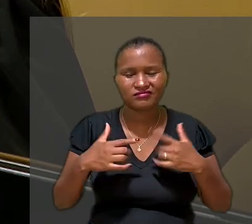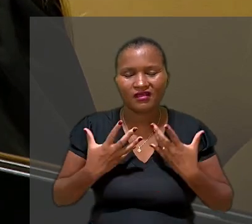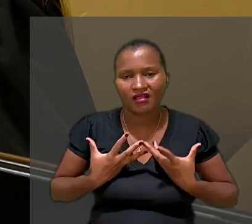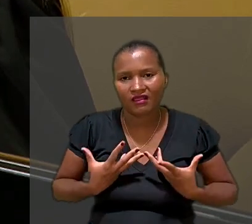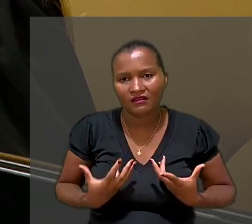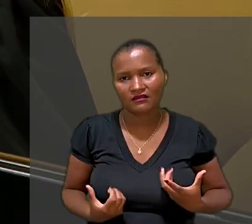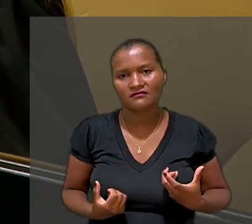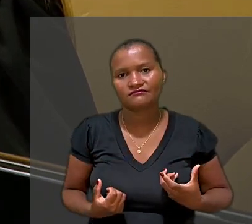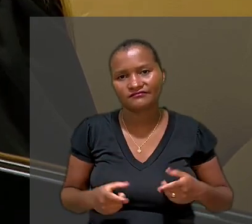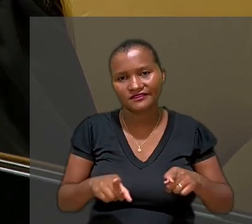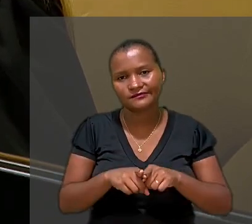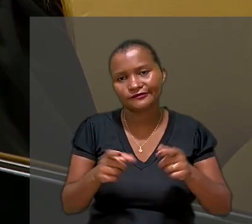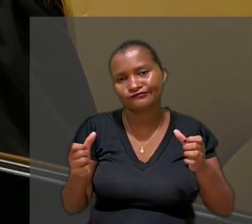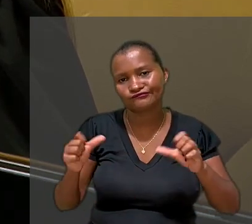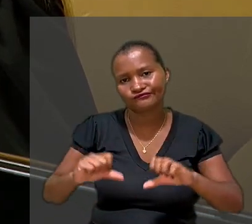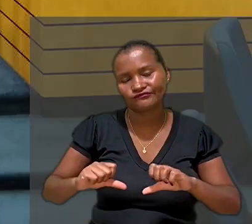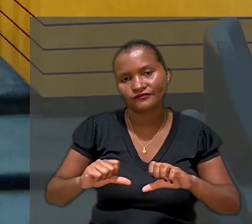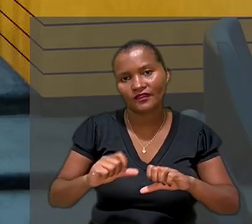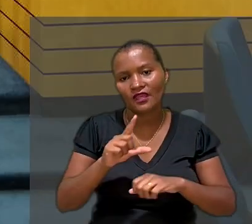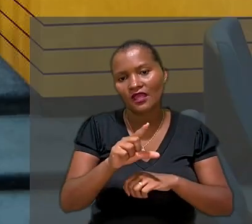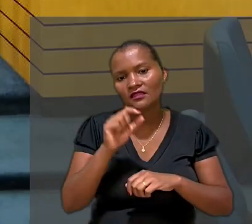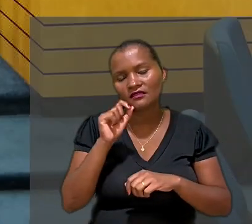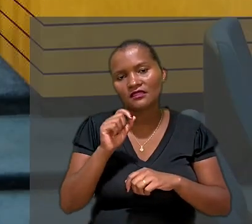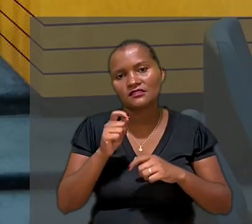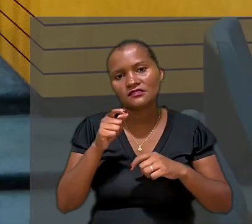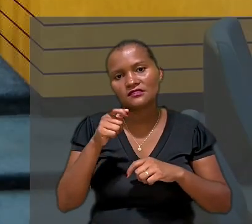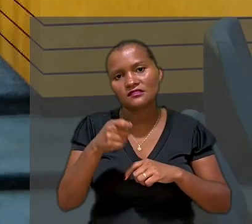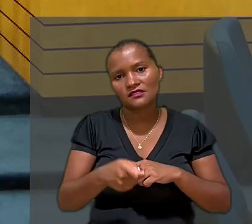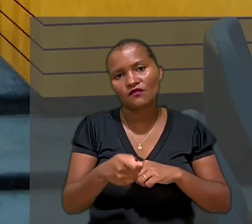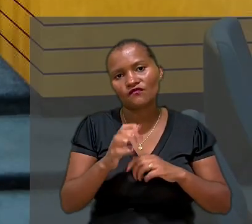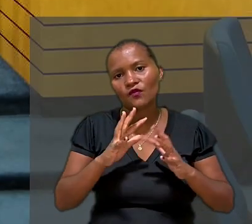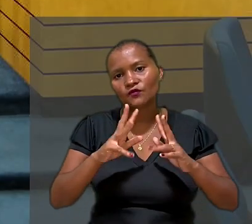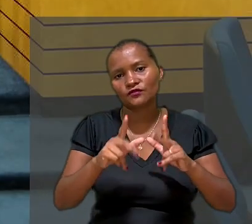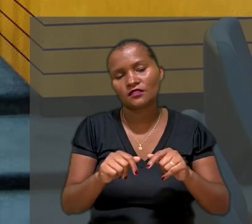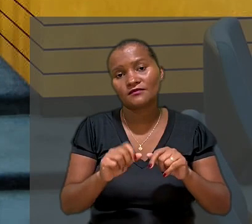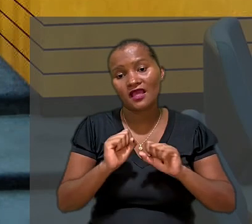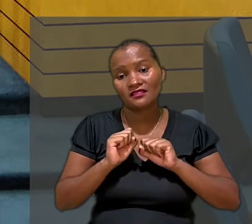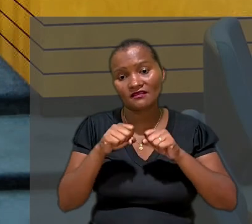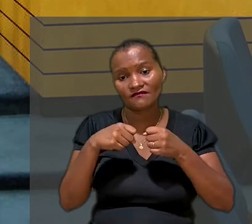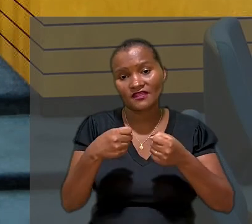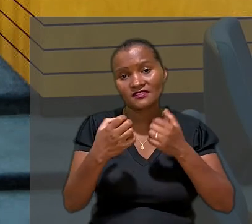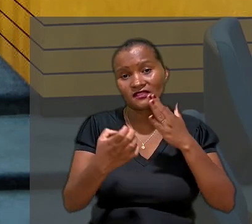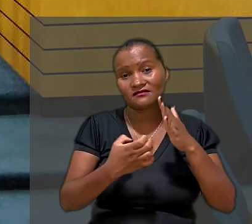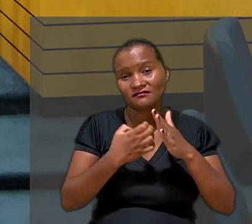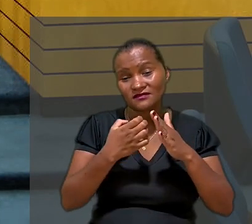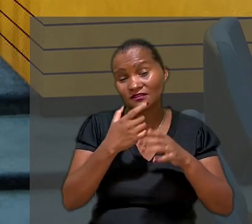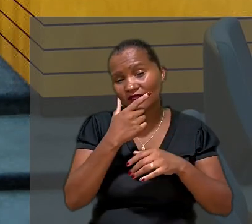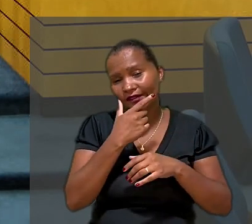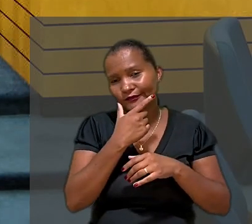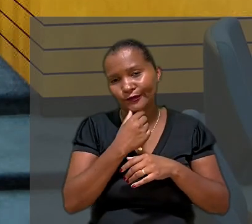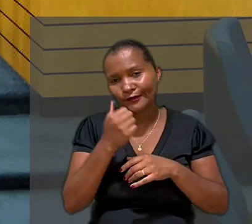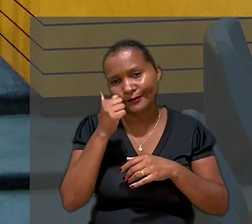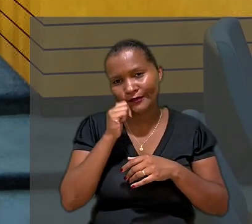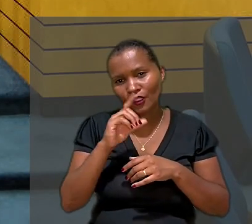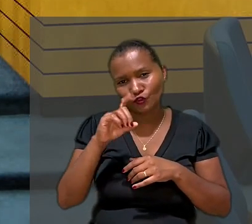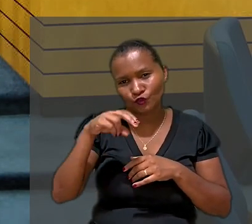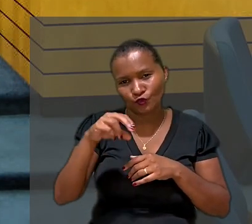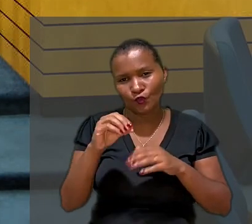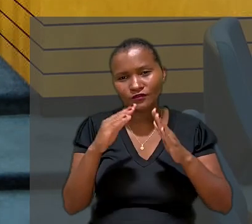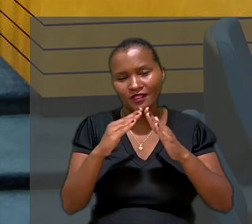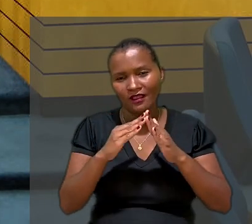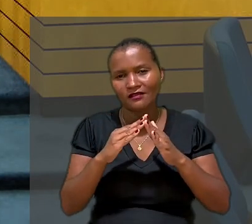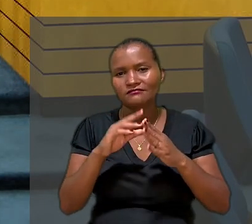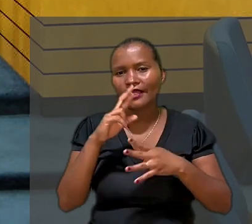exaustiva e a condições degradantes. A decisão foi unânime. A defesa dos empregadores apresentou embargos de